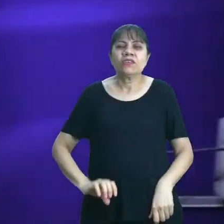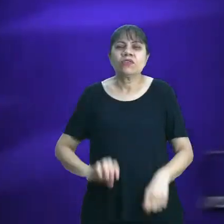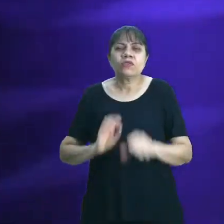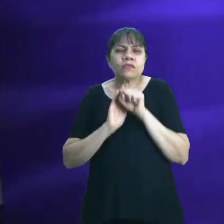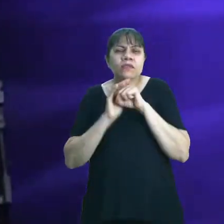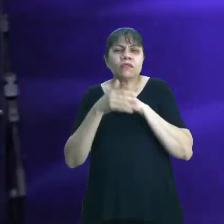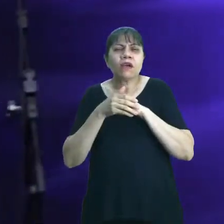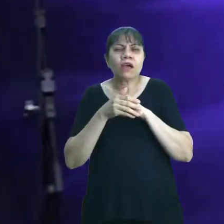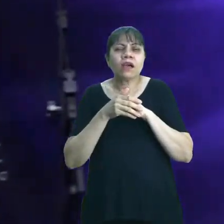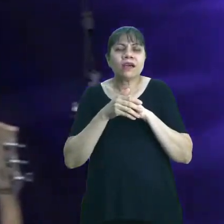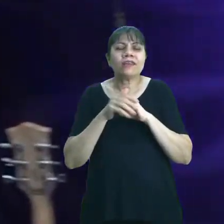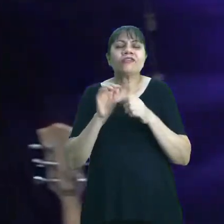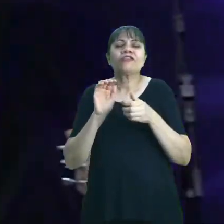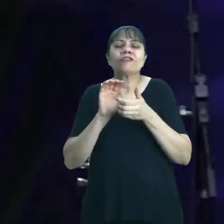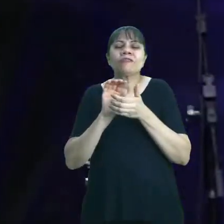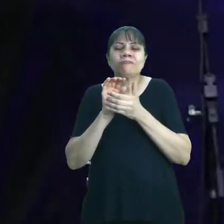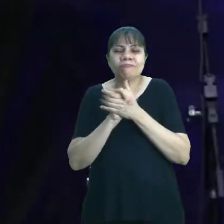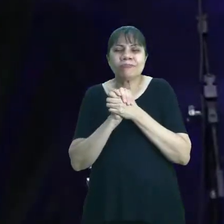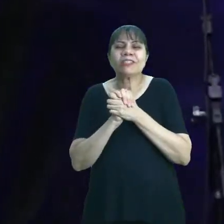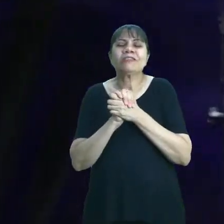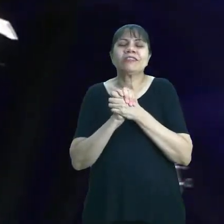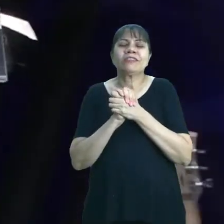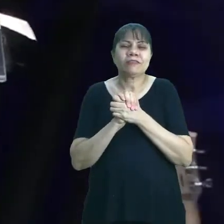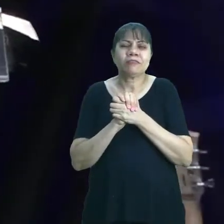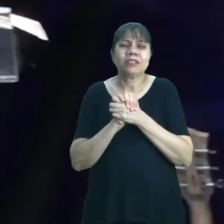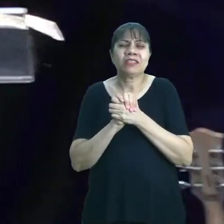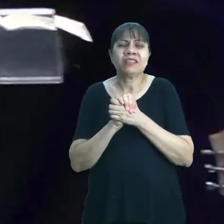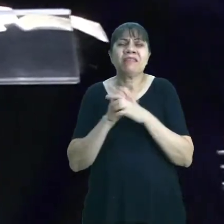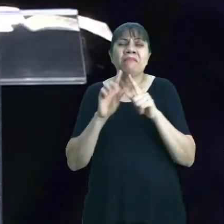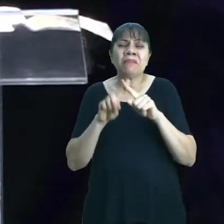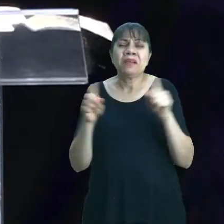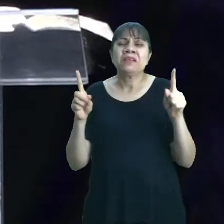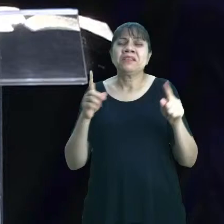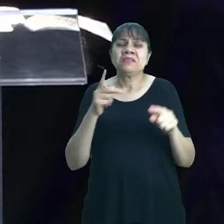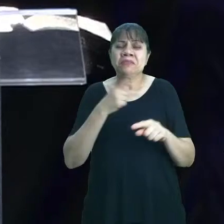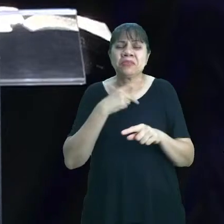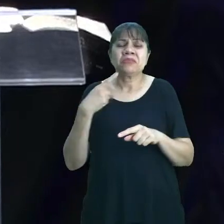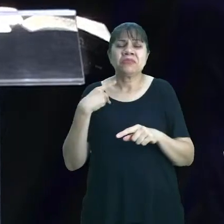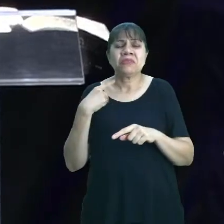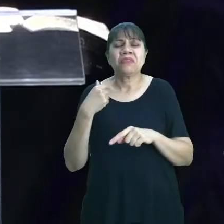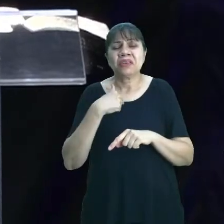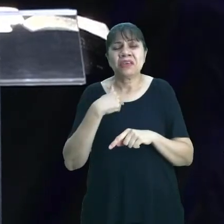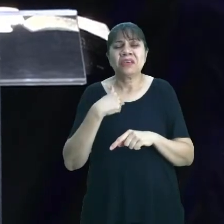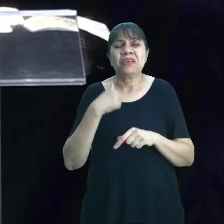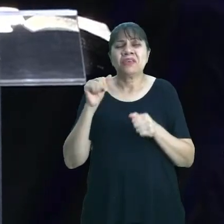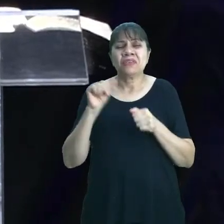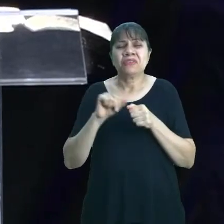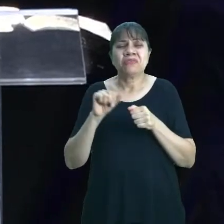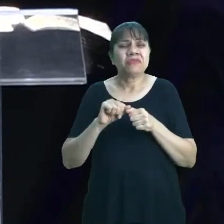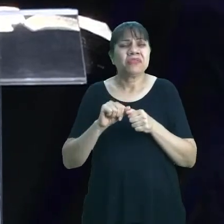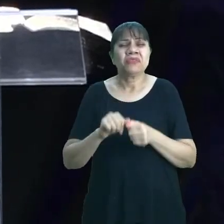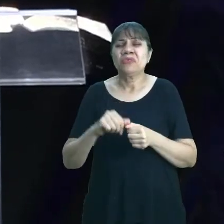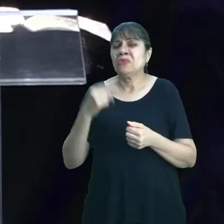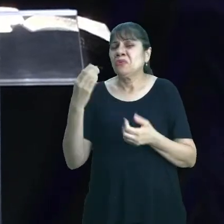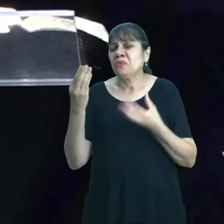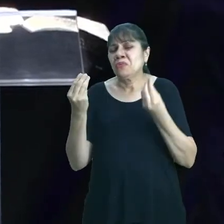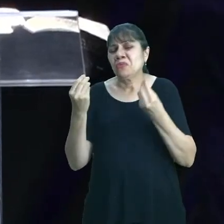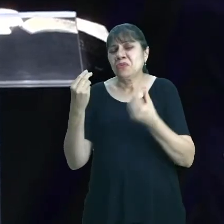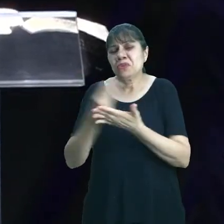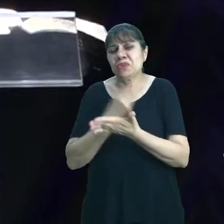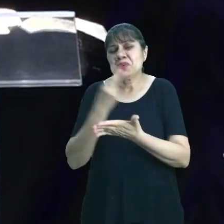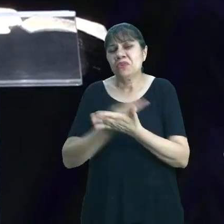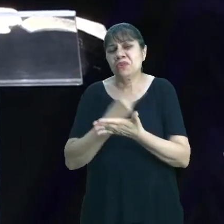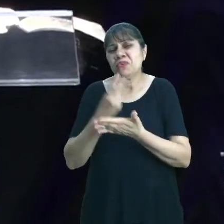Mas pastor, já fiz tanta coisa errada. Deus é infinito em misericórdia, e Ele dá para você